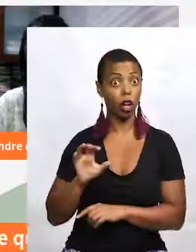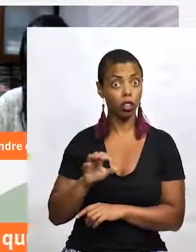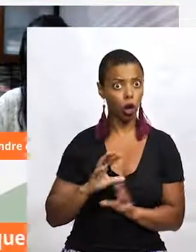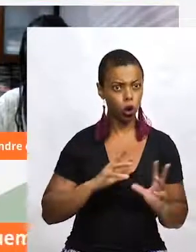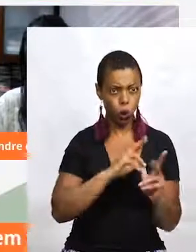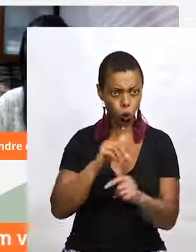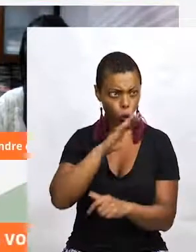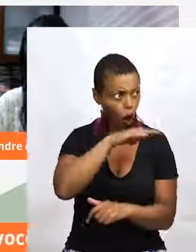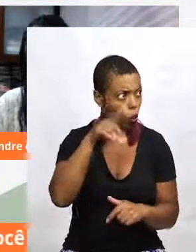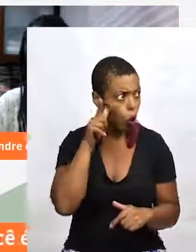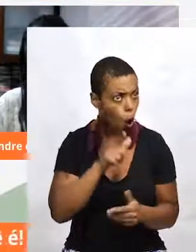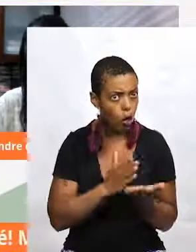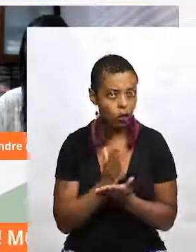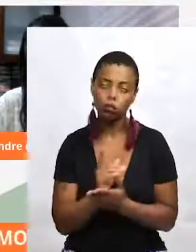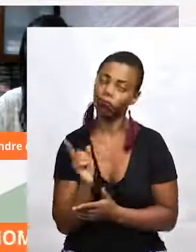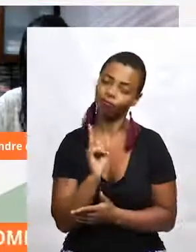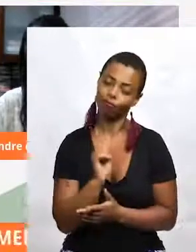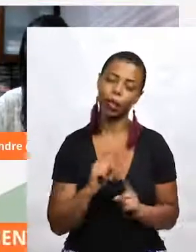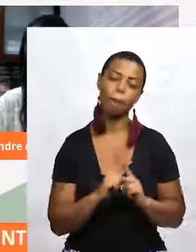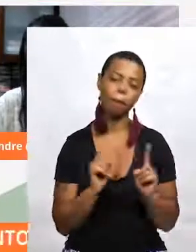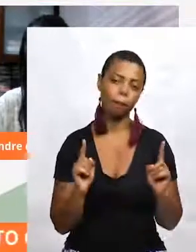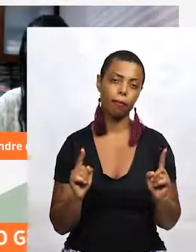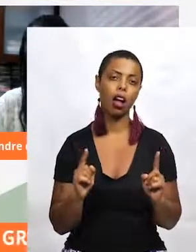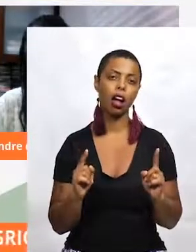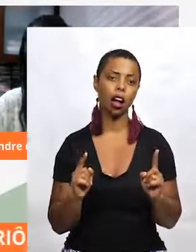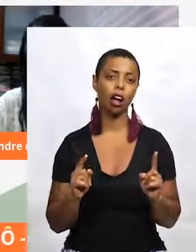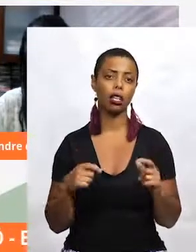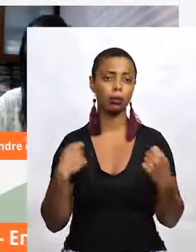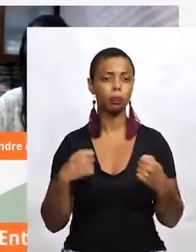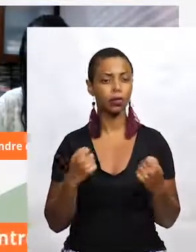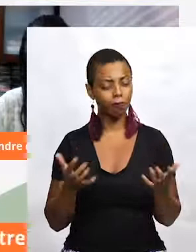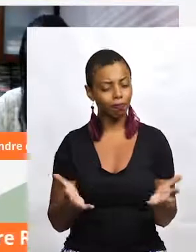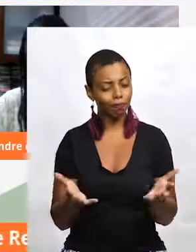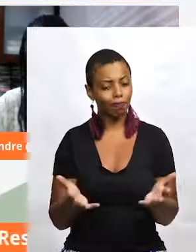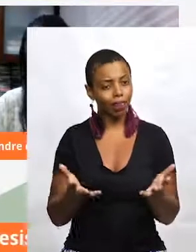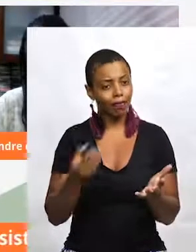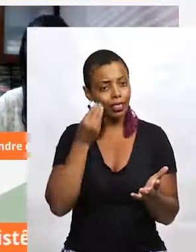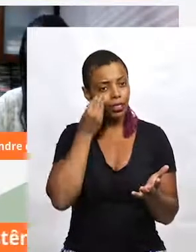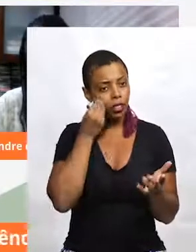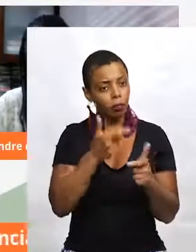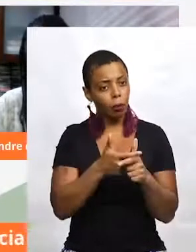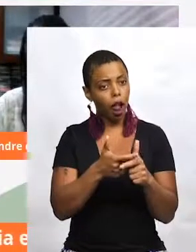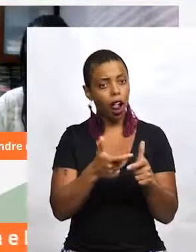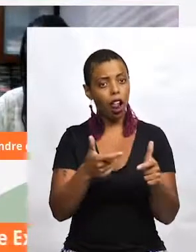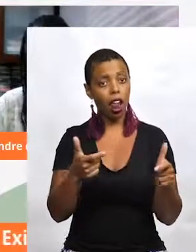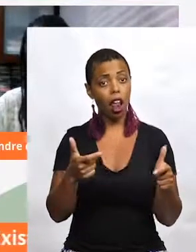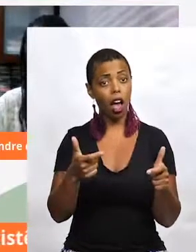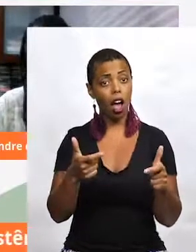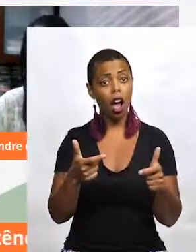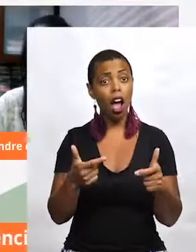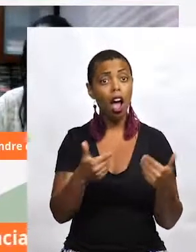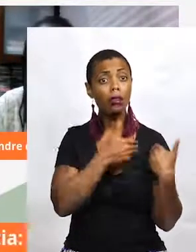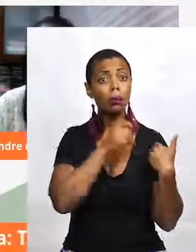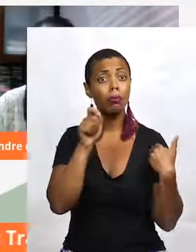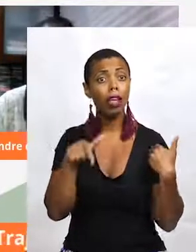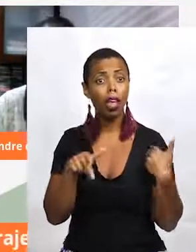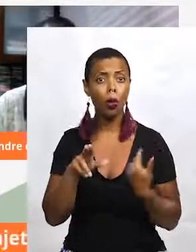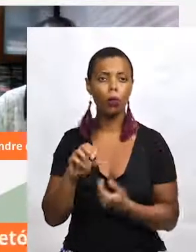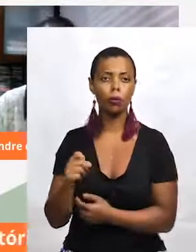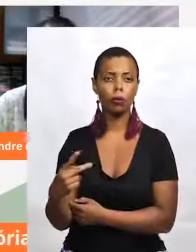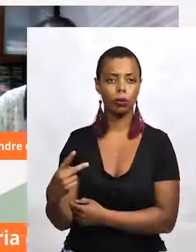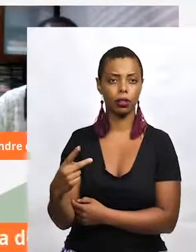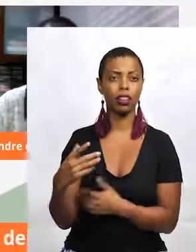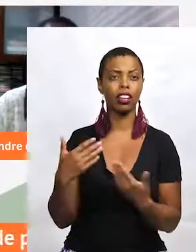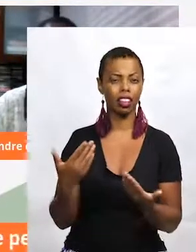precisa fazer esses estudantes florescerem é papel da USP. Então, é inadmissível para mim também